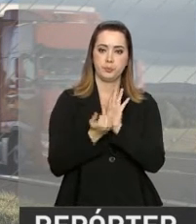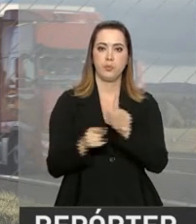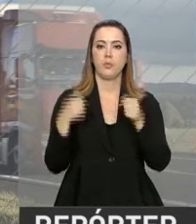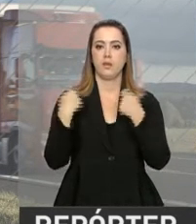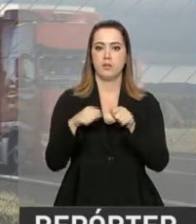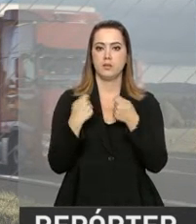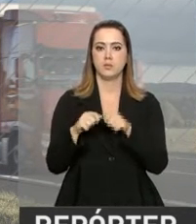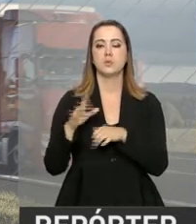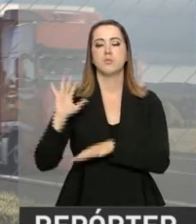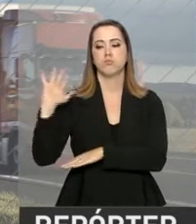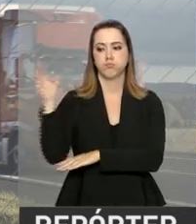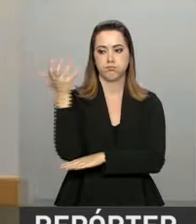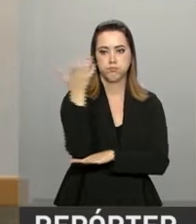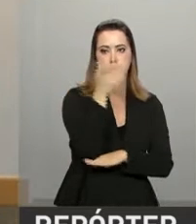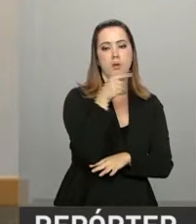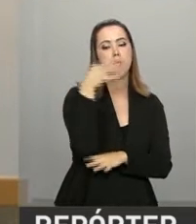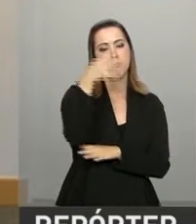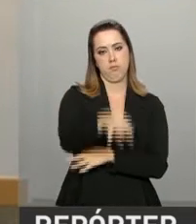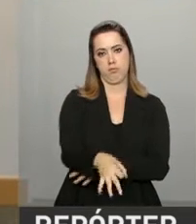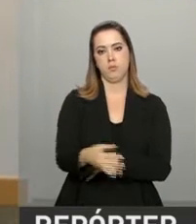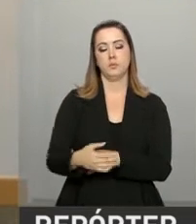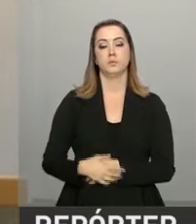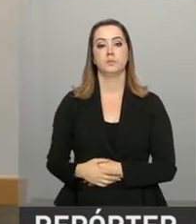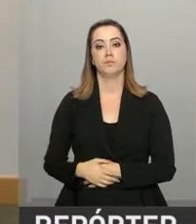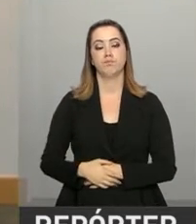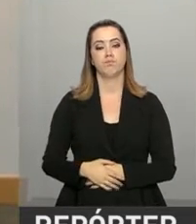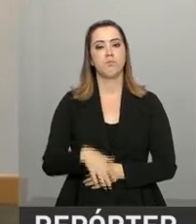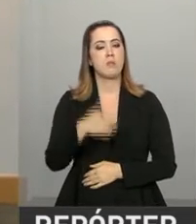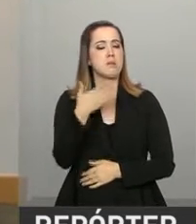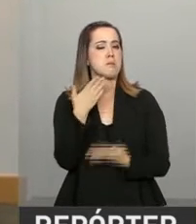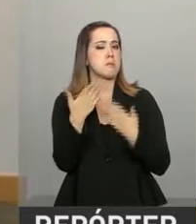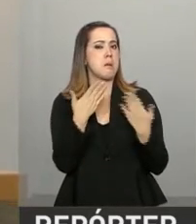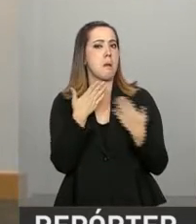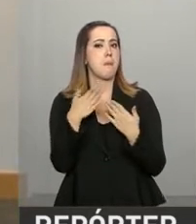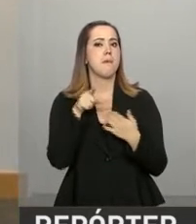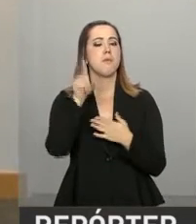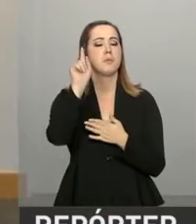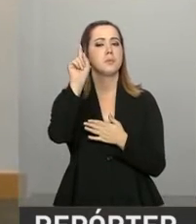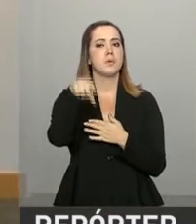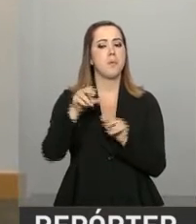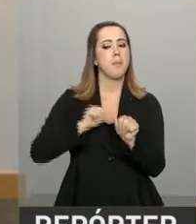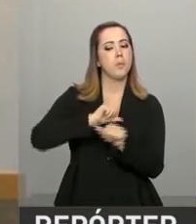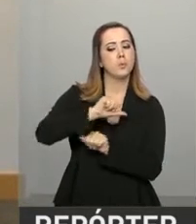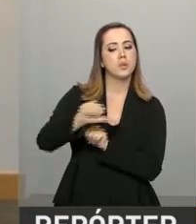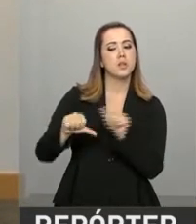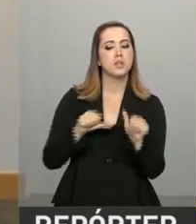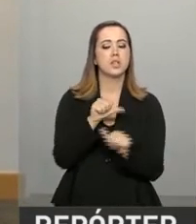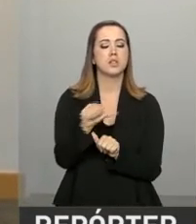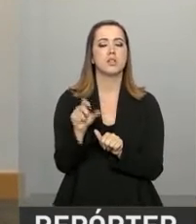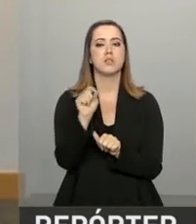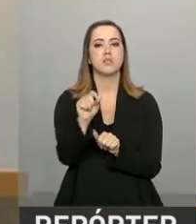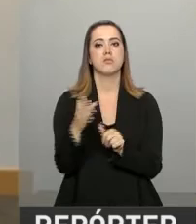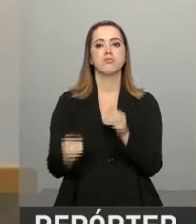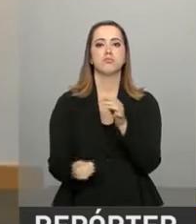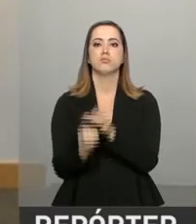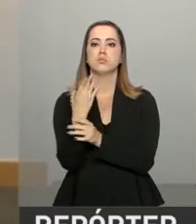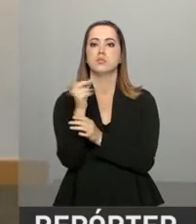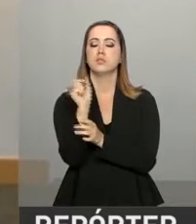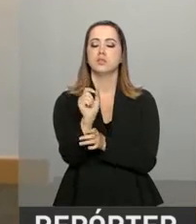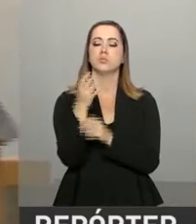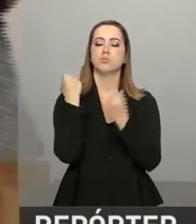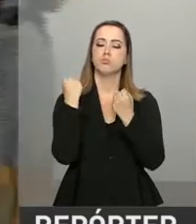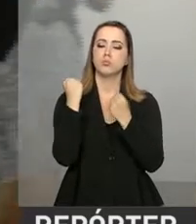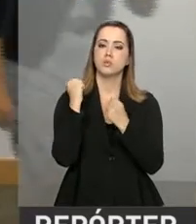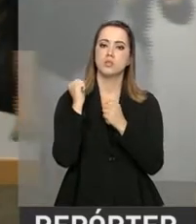viabilidade ambiental comprovada parece ser uma mudança no sentido de criar condições